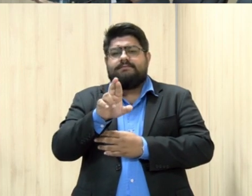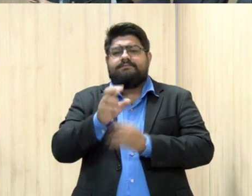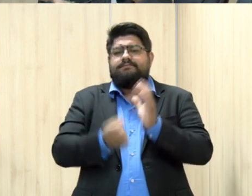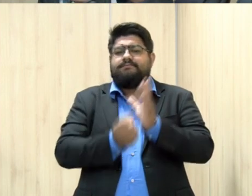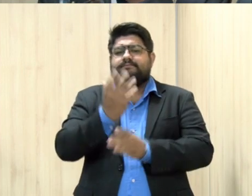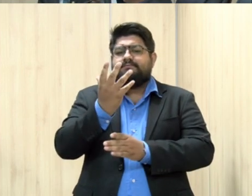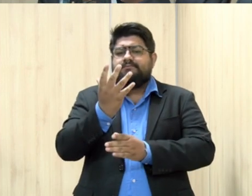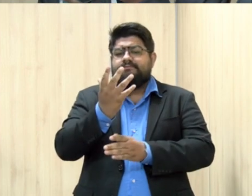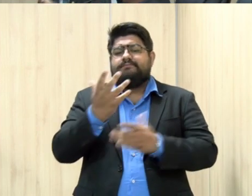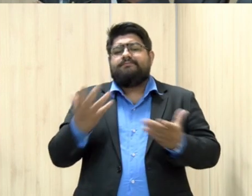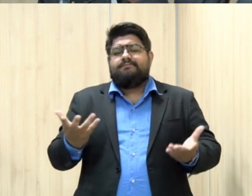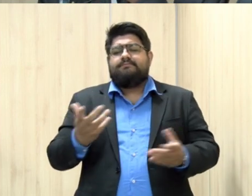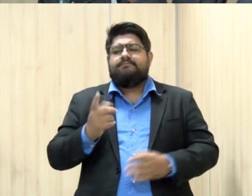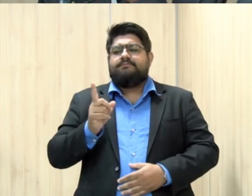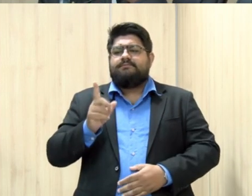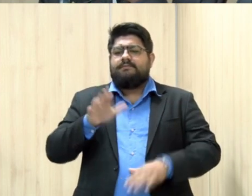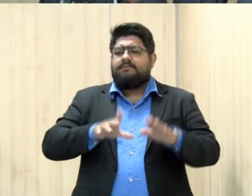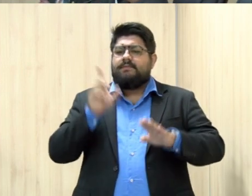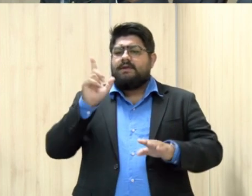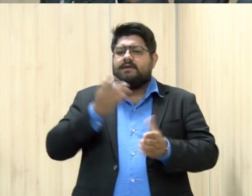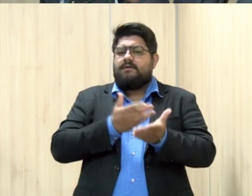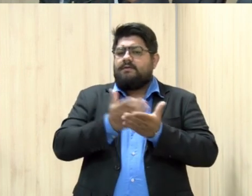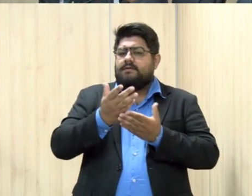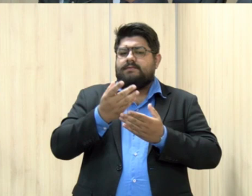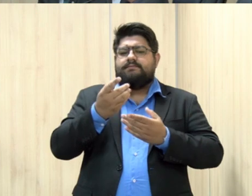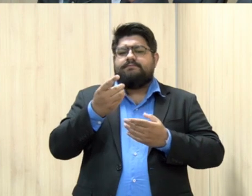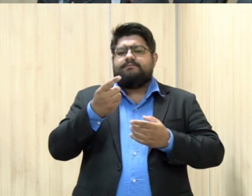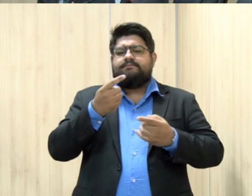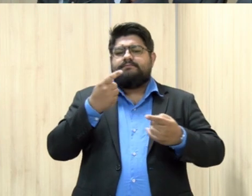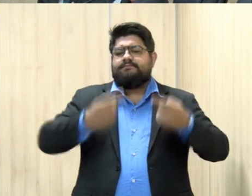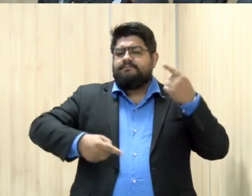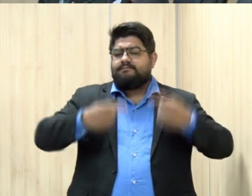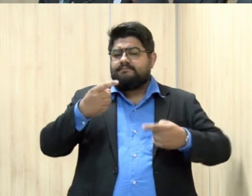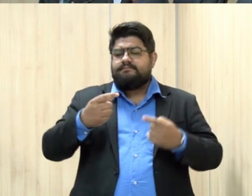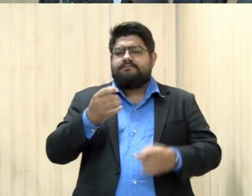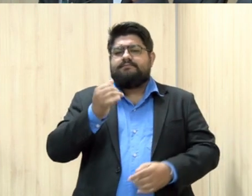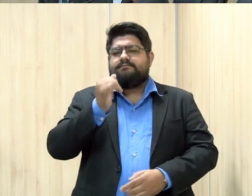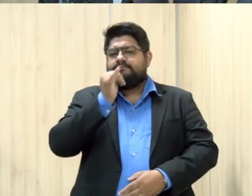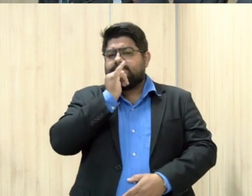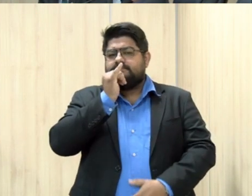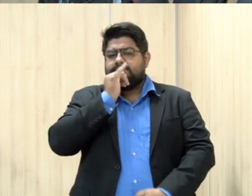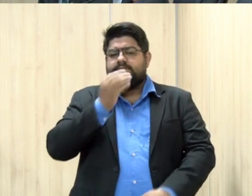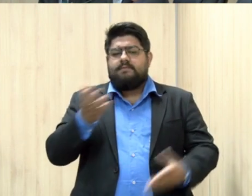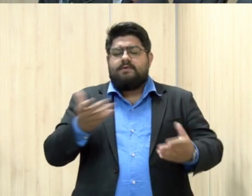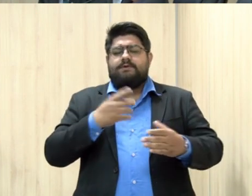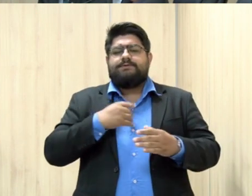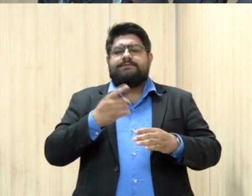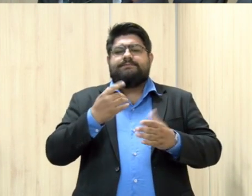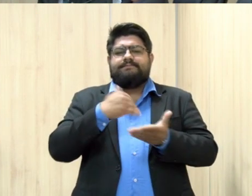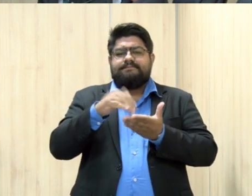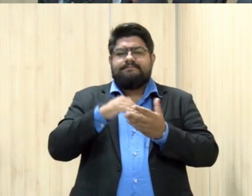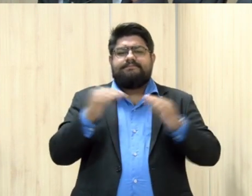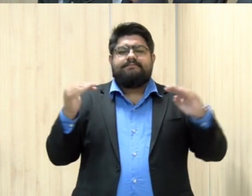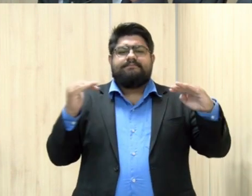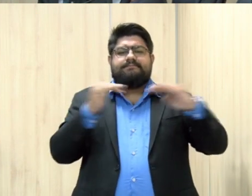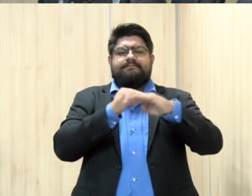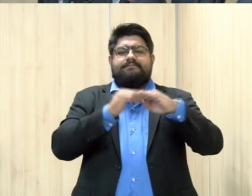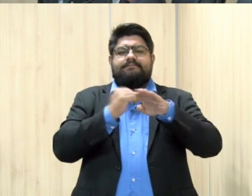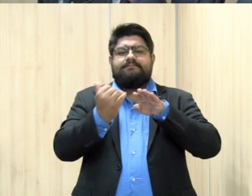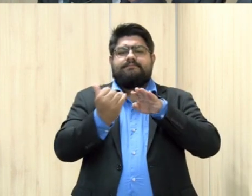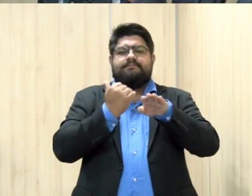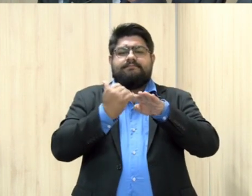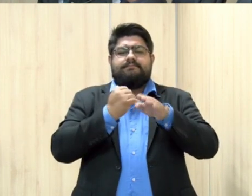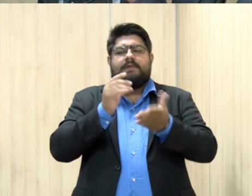inicie essa tratativa um exemplo hoje o nosso nosso Detran ele Repassa